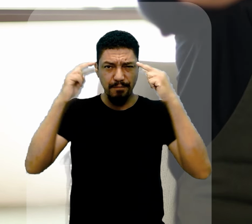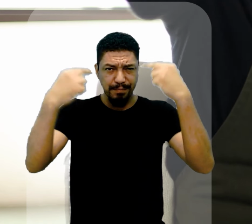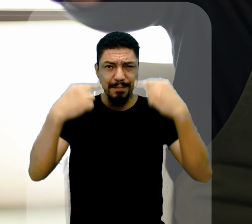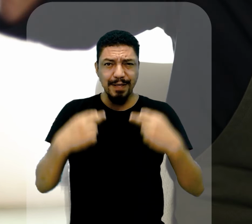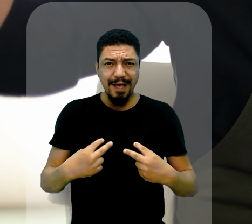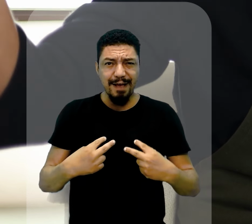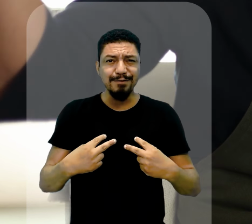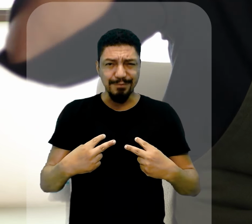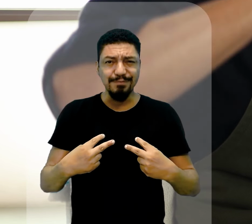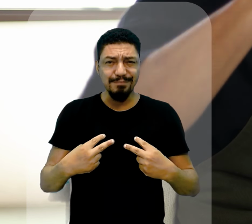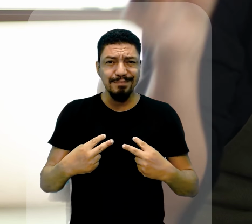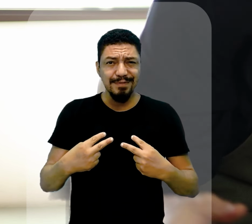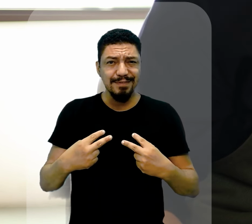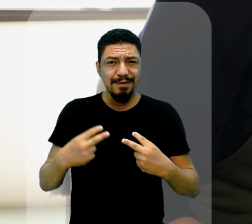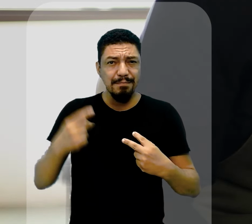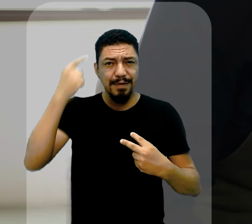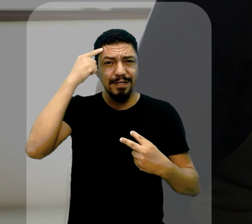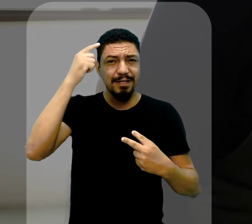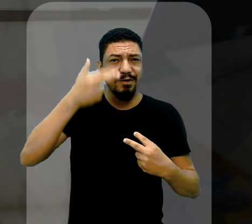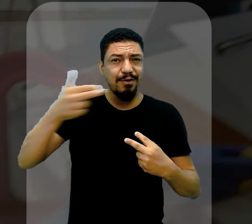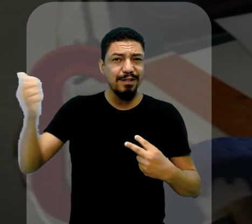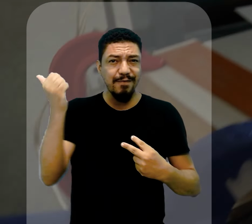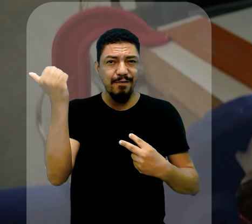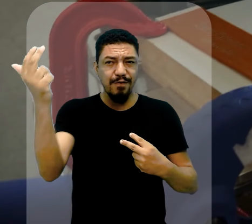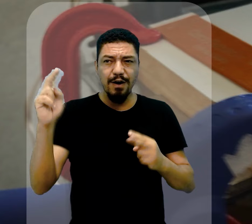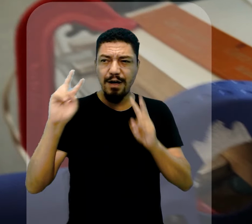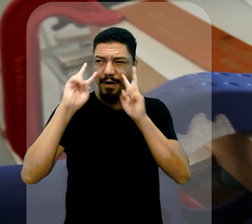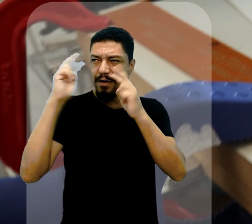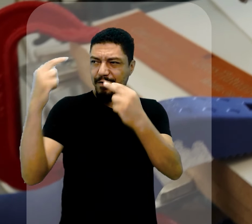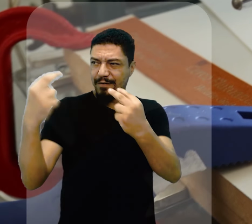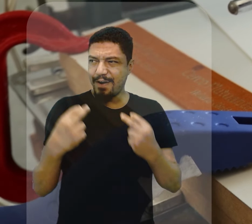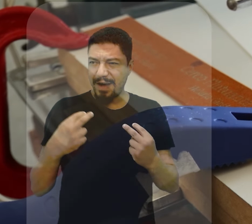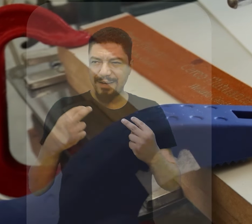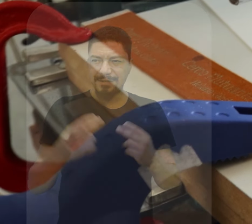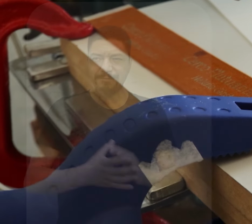a partir de imagens do lado de fora.